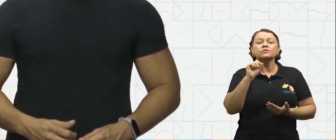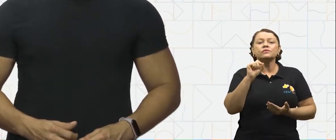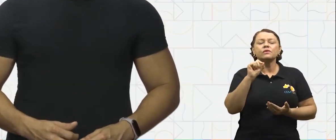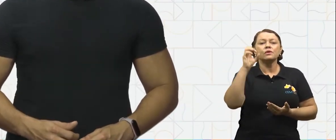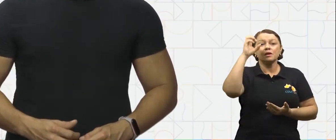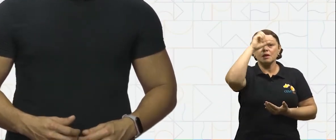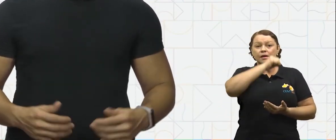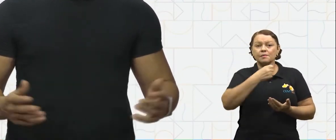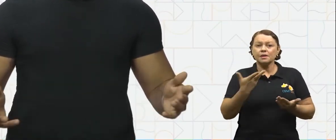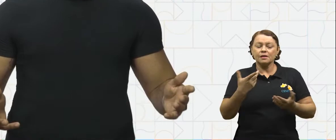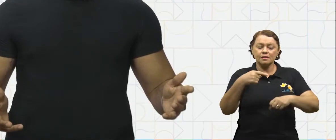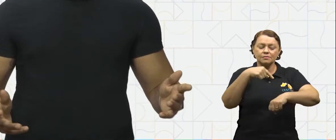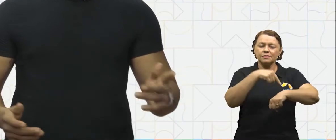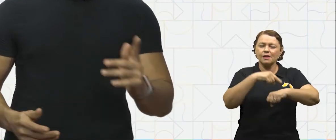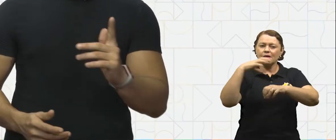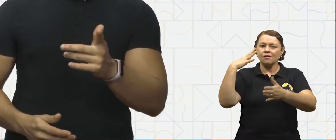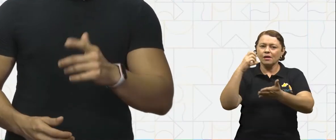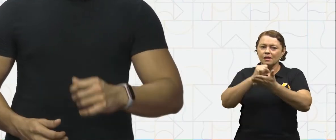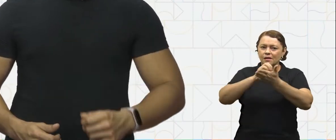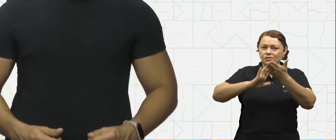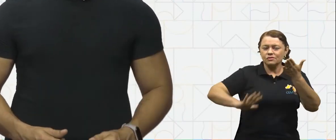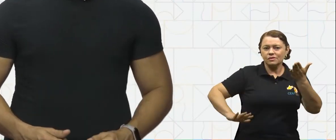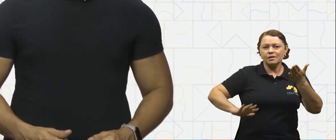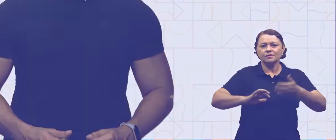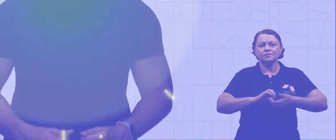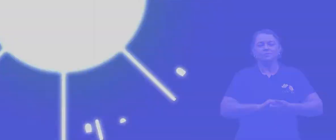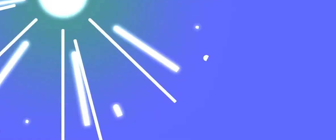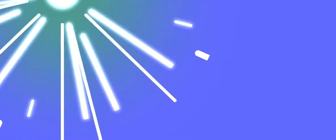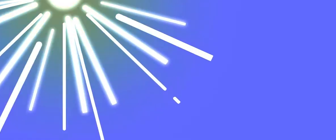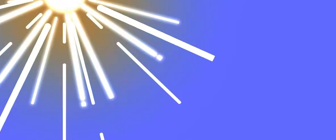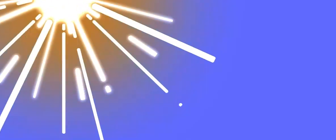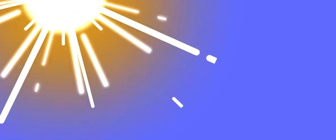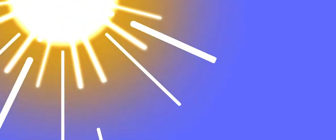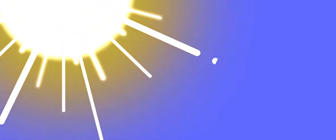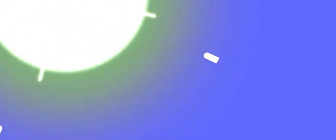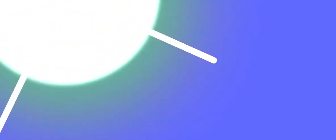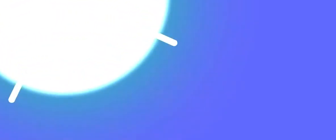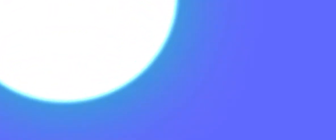nossos conhecimentos. Acompanhe comigo a hora da atividade.